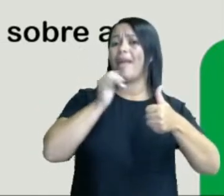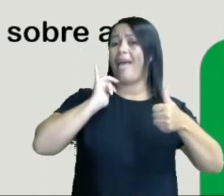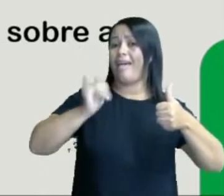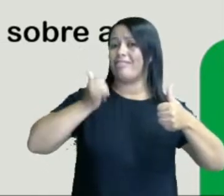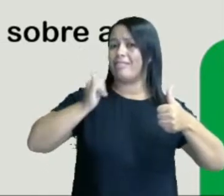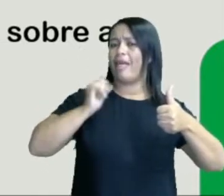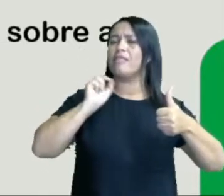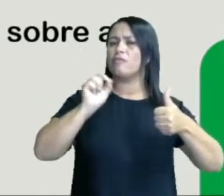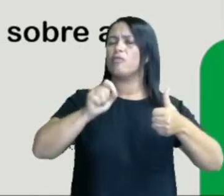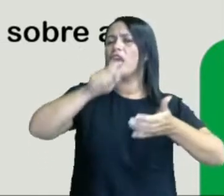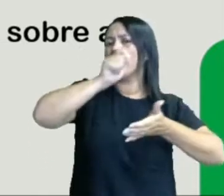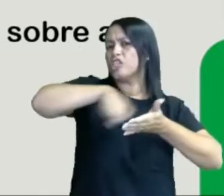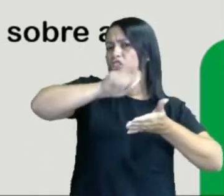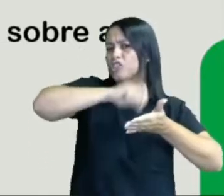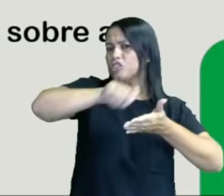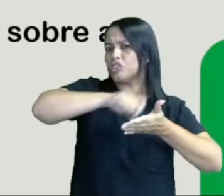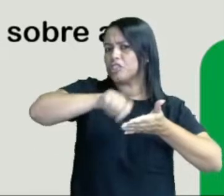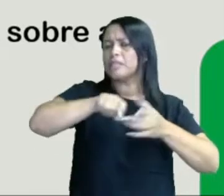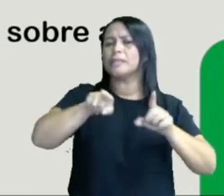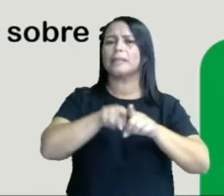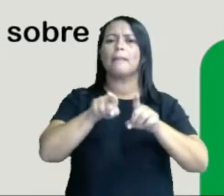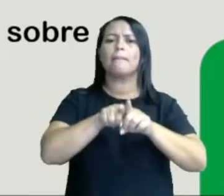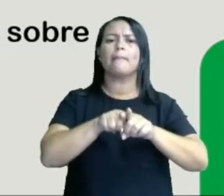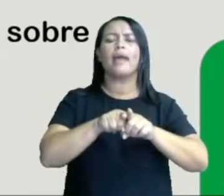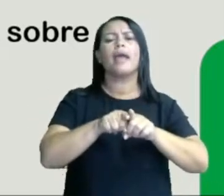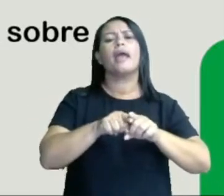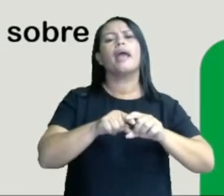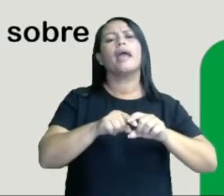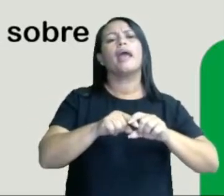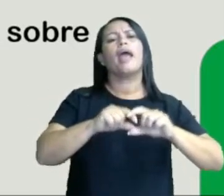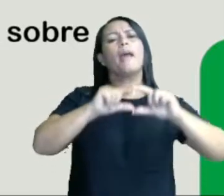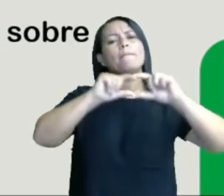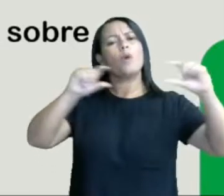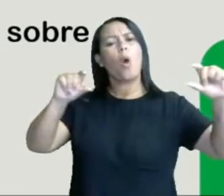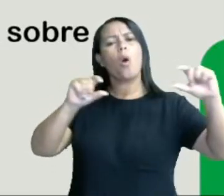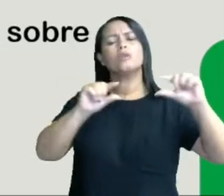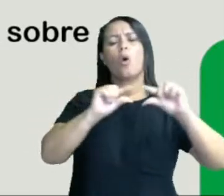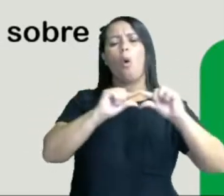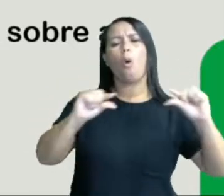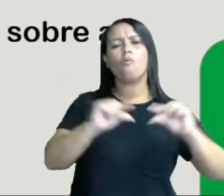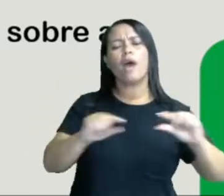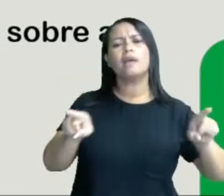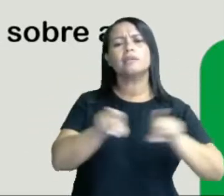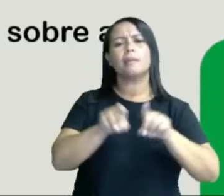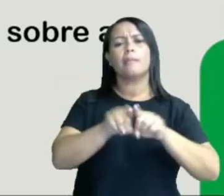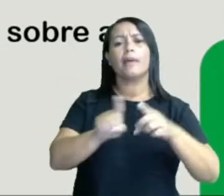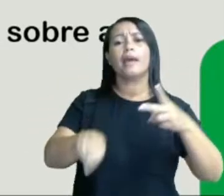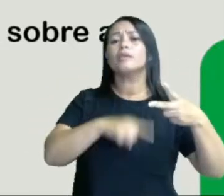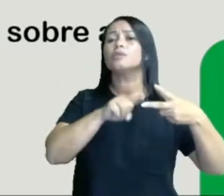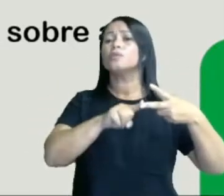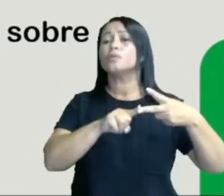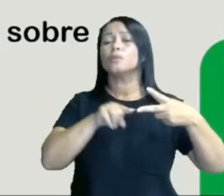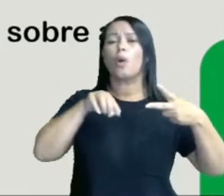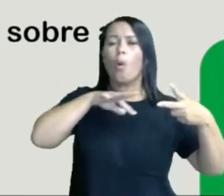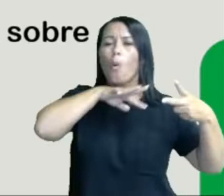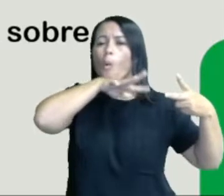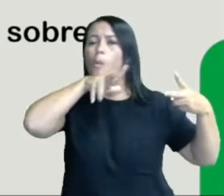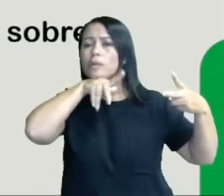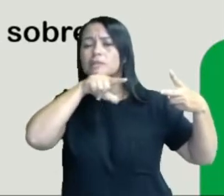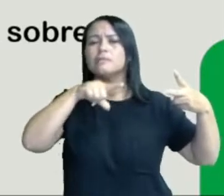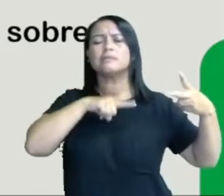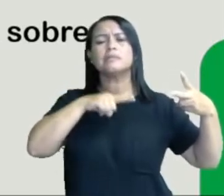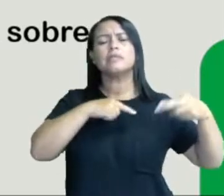narrativa pode ser escrita em prosa ou verso. Segundo, os animais apresentam